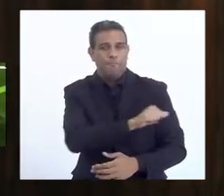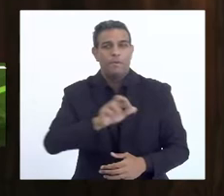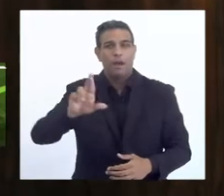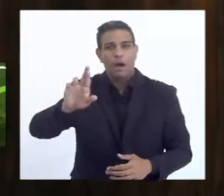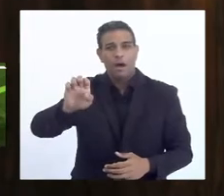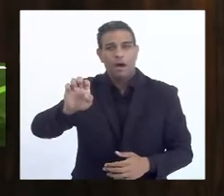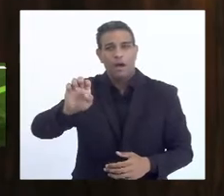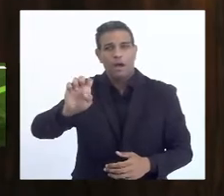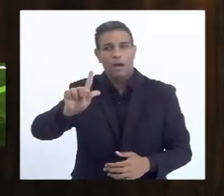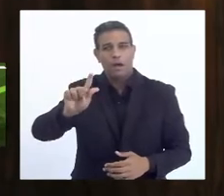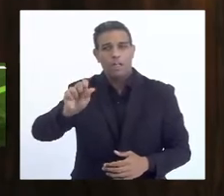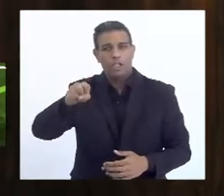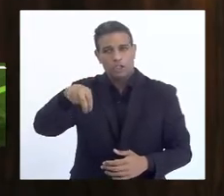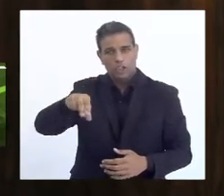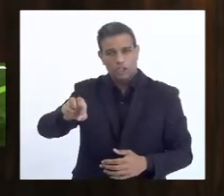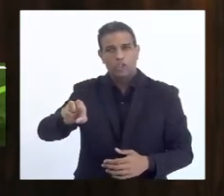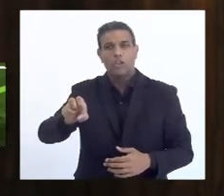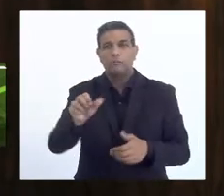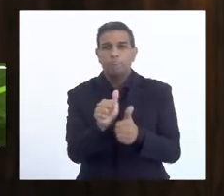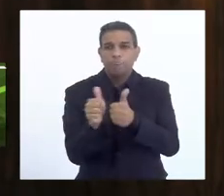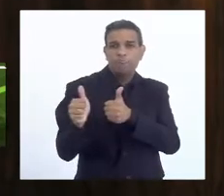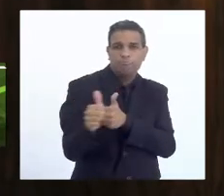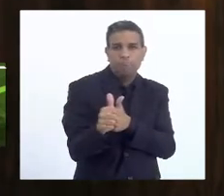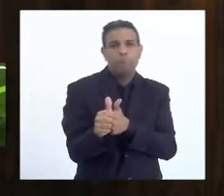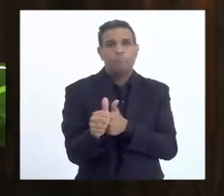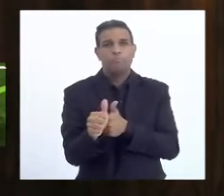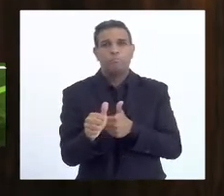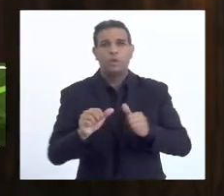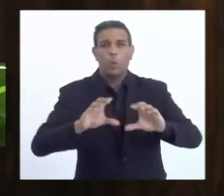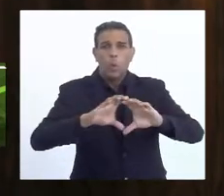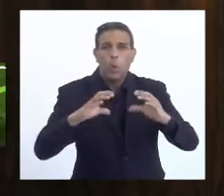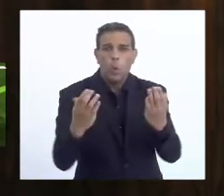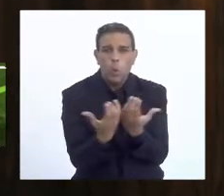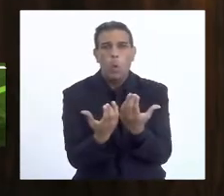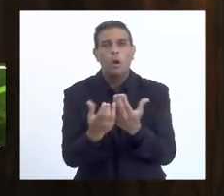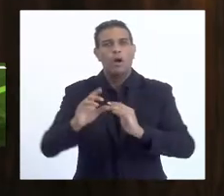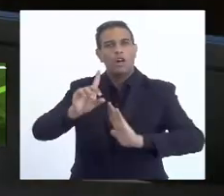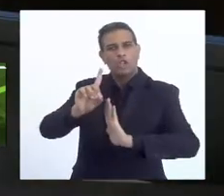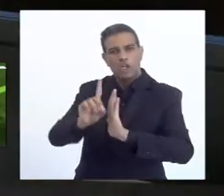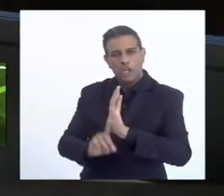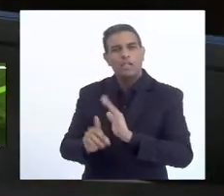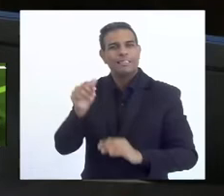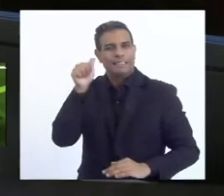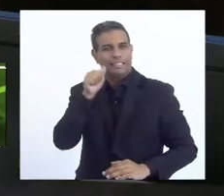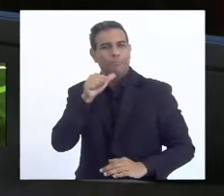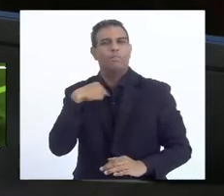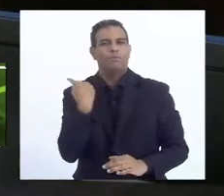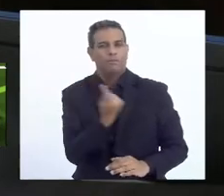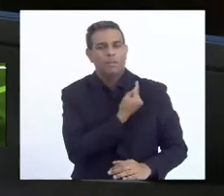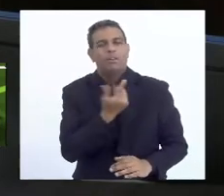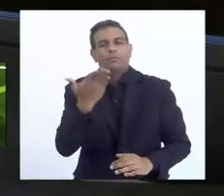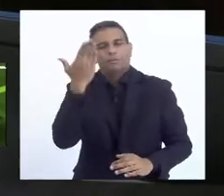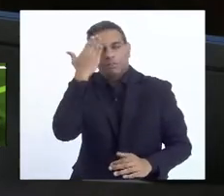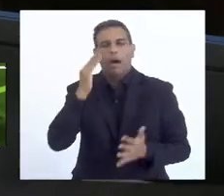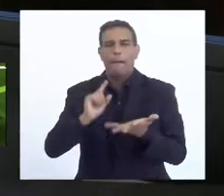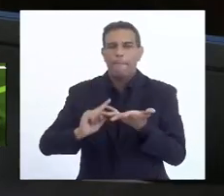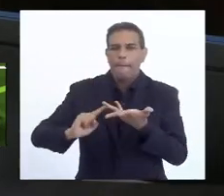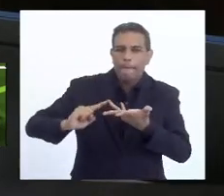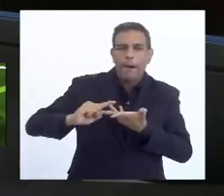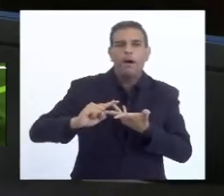sua presidência à frente aí da Comissão de Defesa do Direito da Mulher. A gente sabe o quanto que